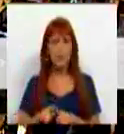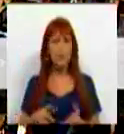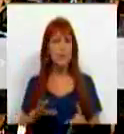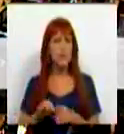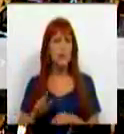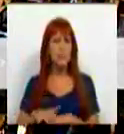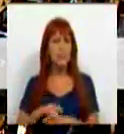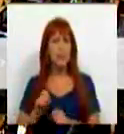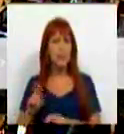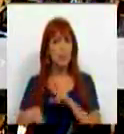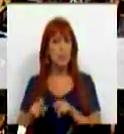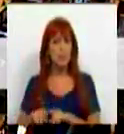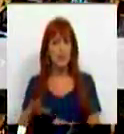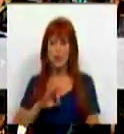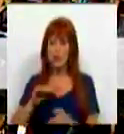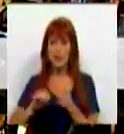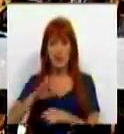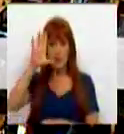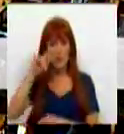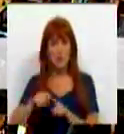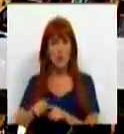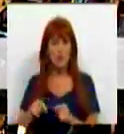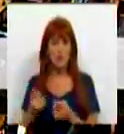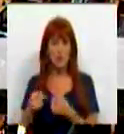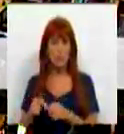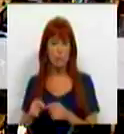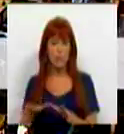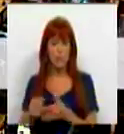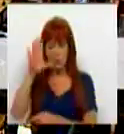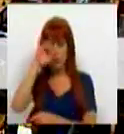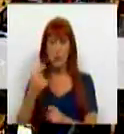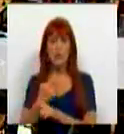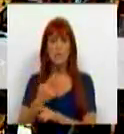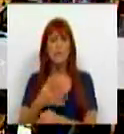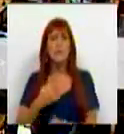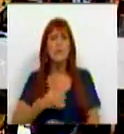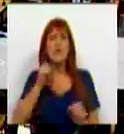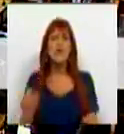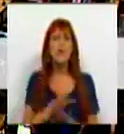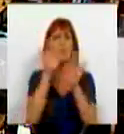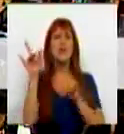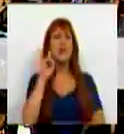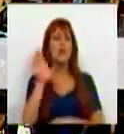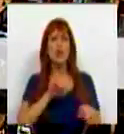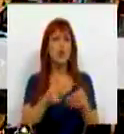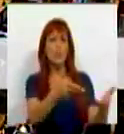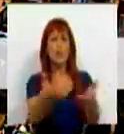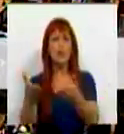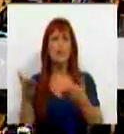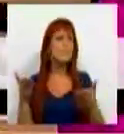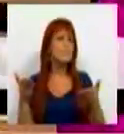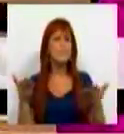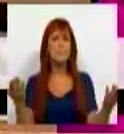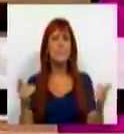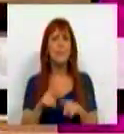Modernização Administrativa e o Sr. Secretário de Estado da Presidência do Conselho de Ministros, para esclarecer as Sras. E os Srs.